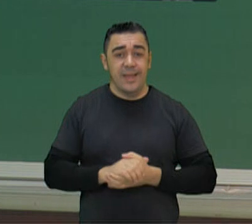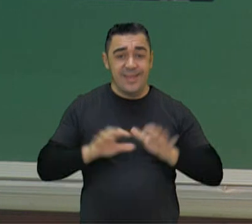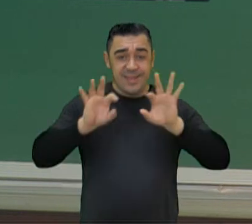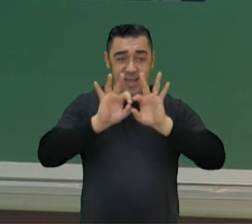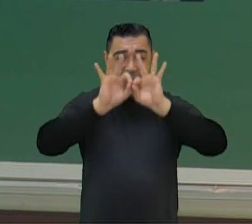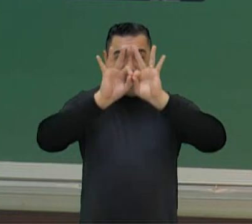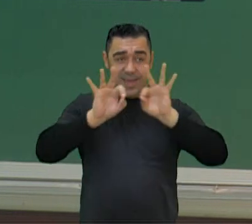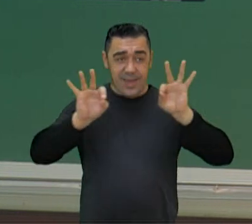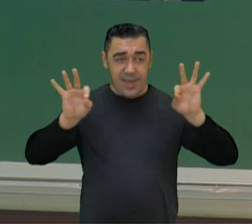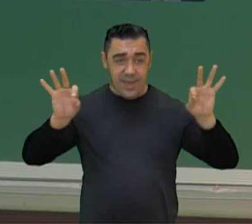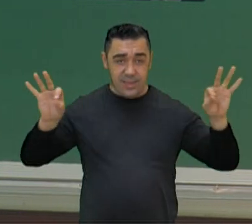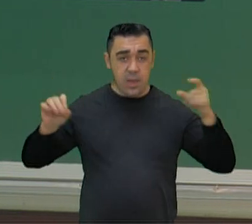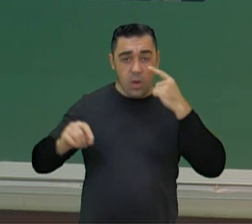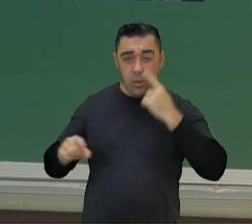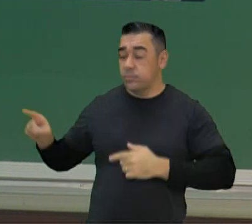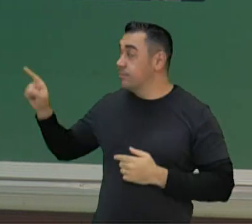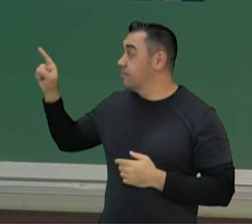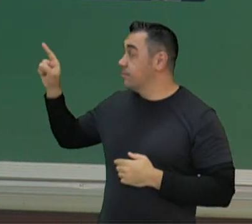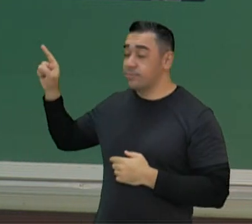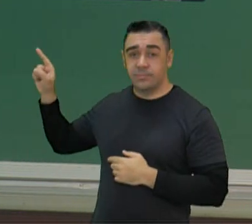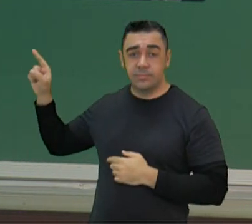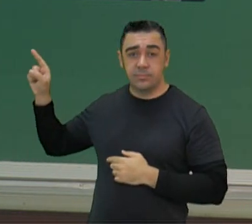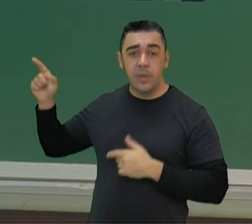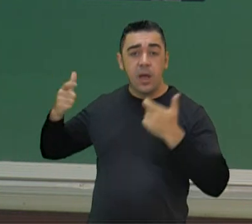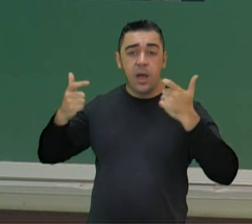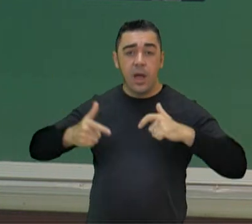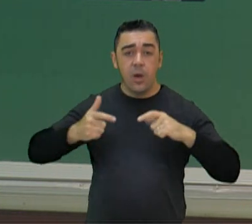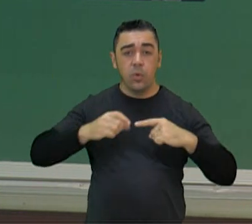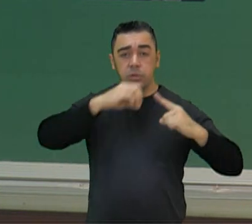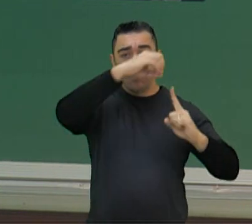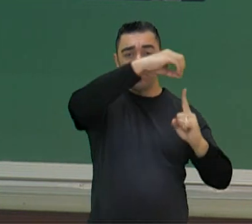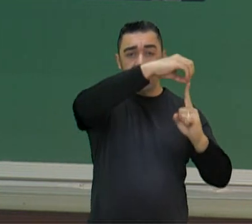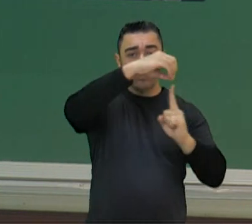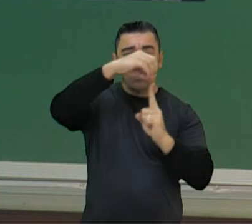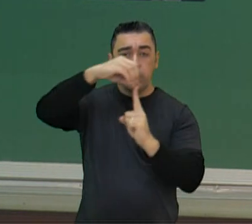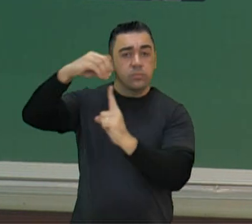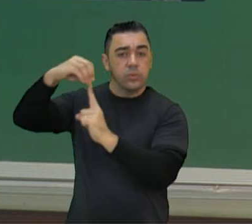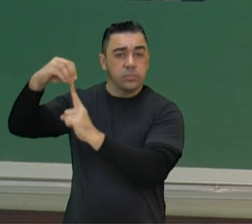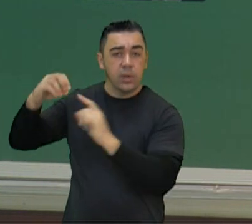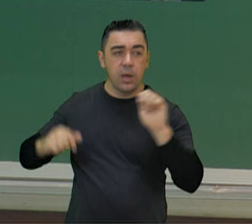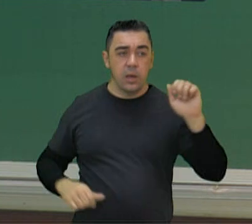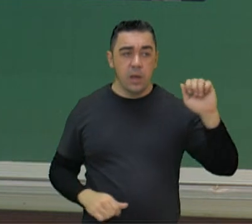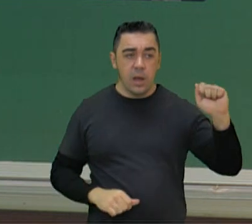numérica, veja a posição dos números que a gente identificou agora há pouco.